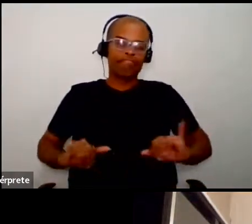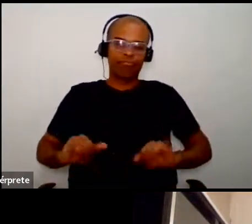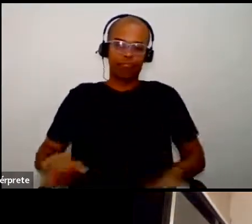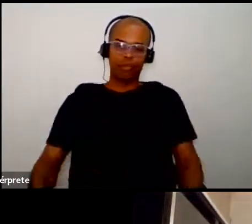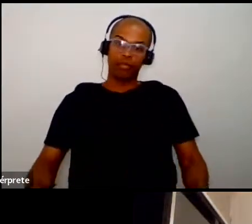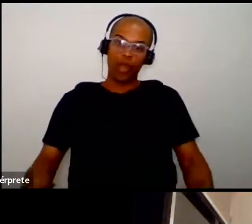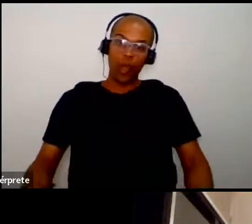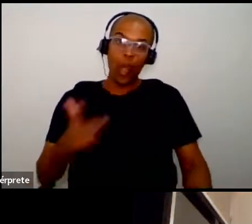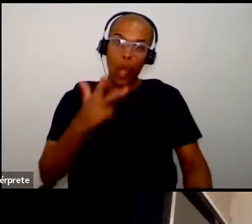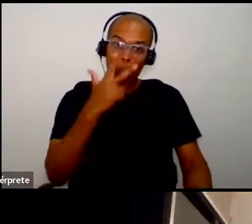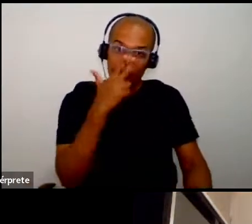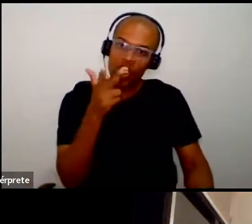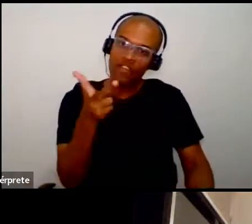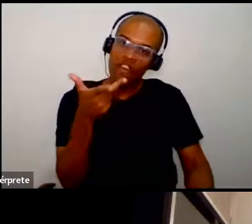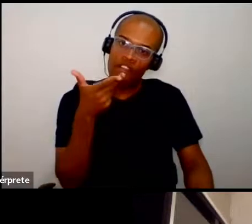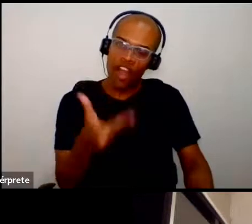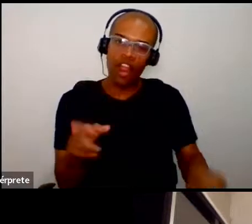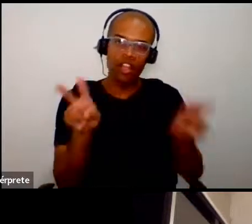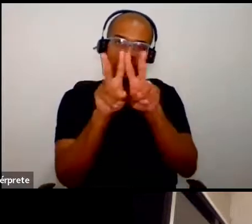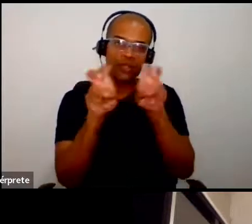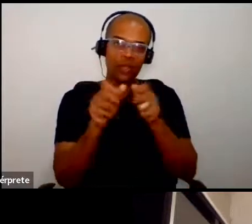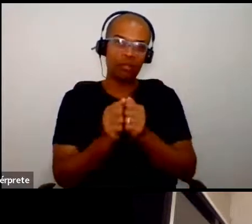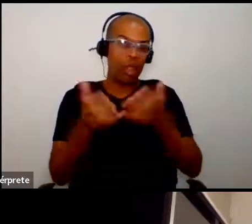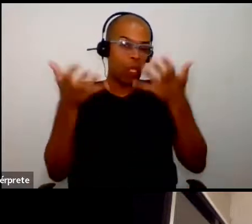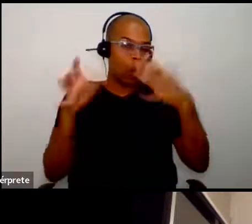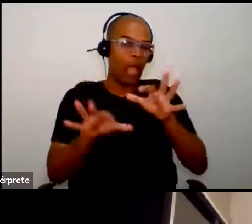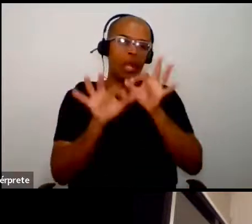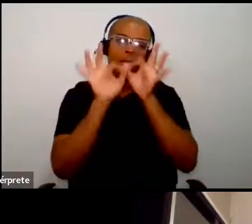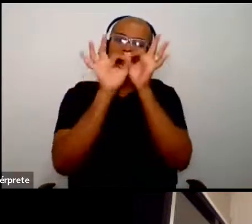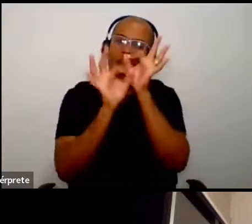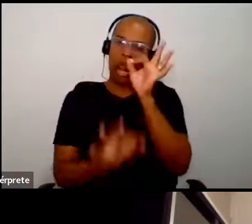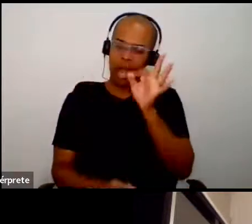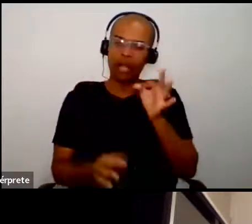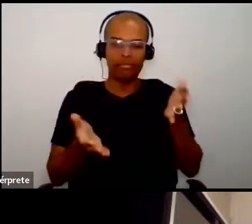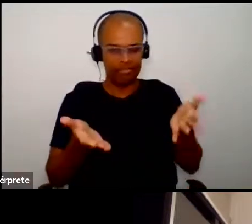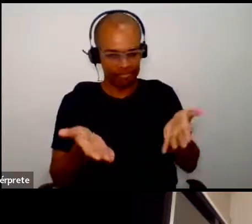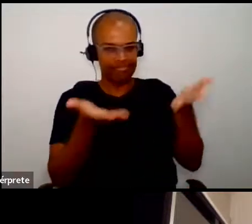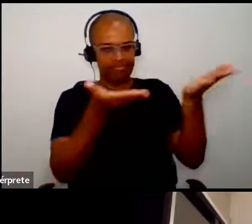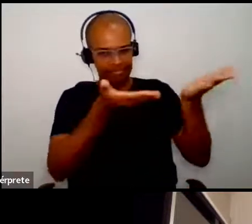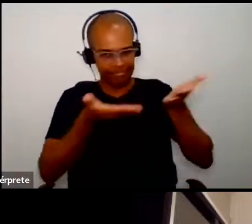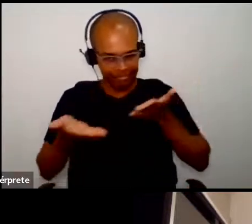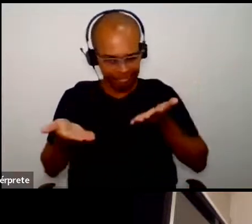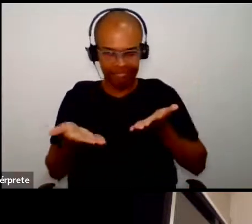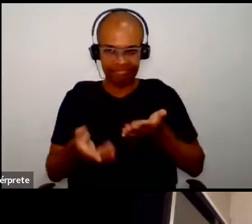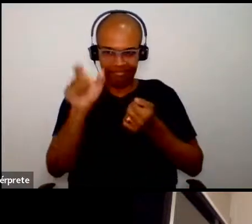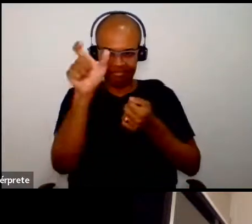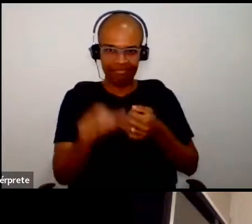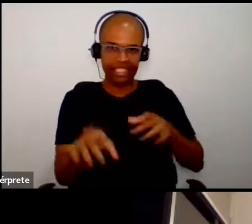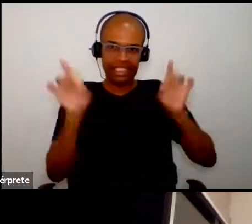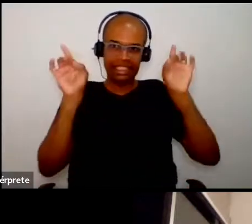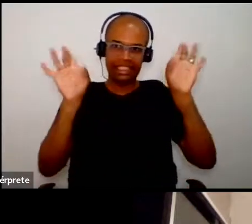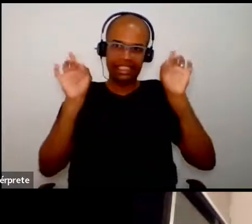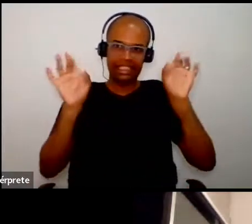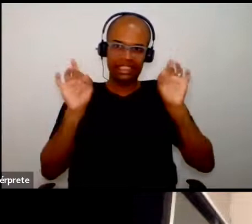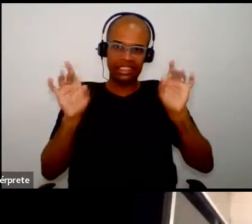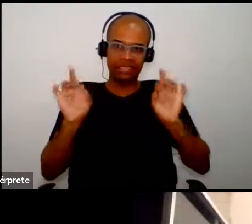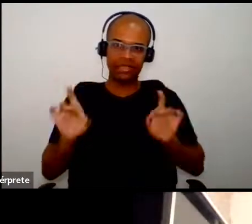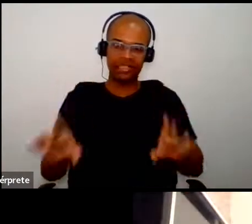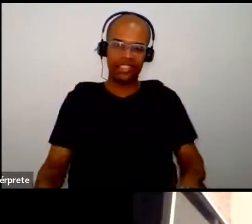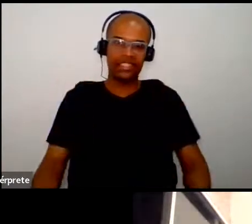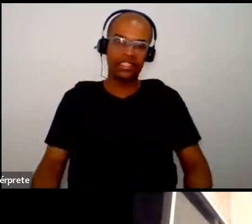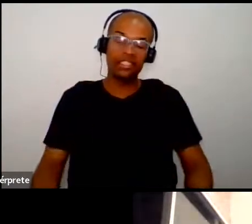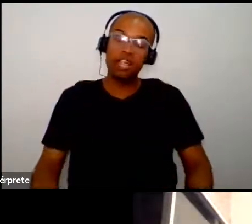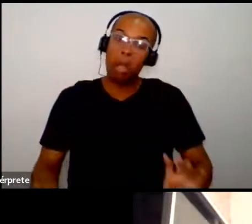um pouco sobre isso. Eu não quero me delongar, vou deixar com um especialista, porque senão posso cometer